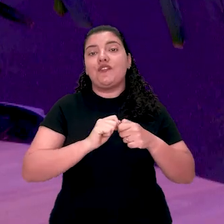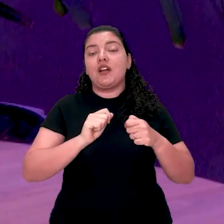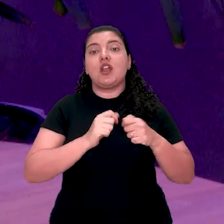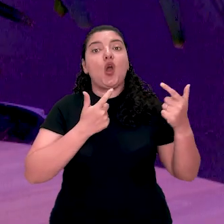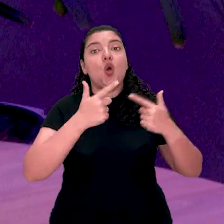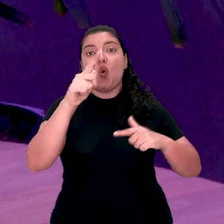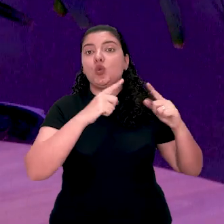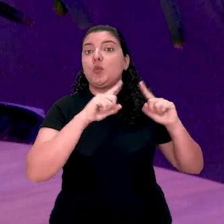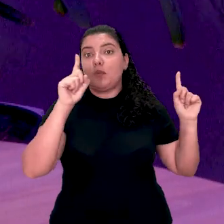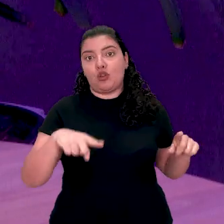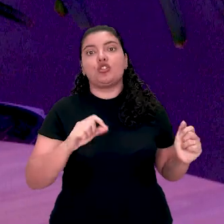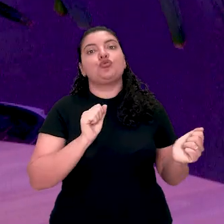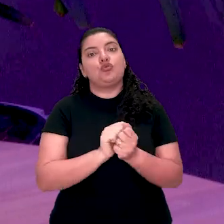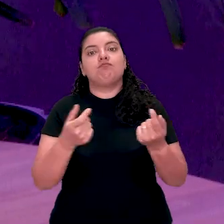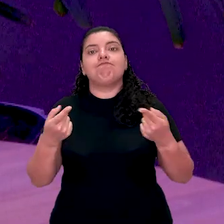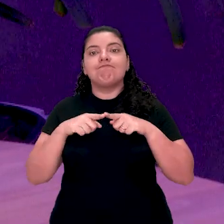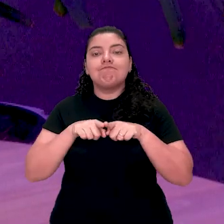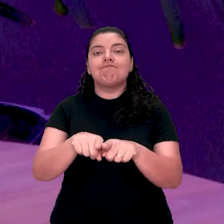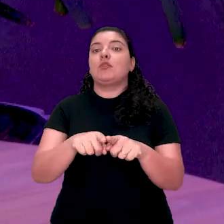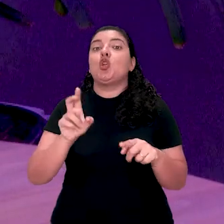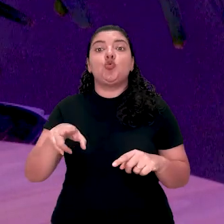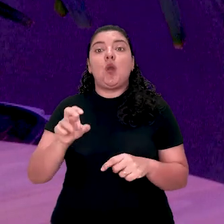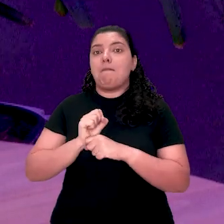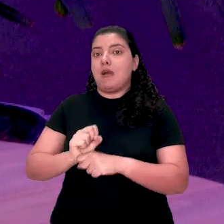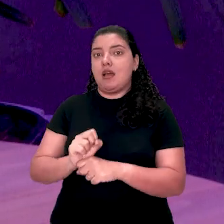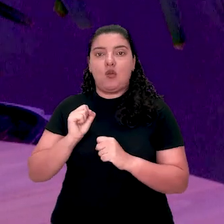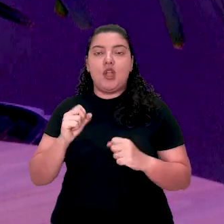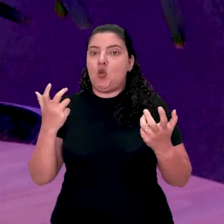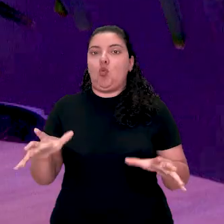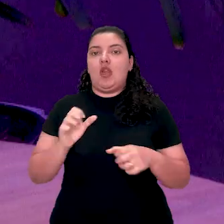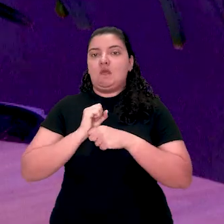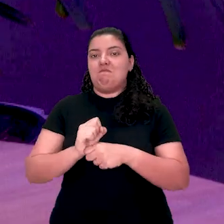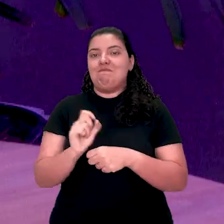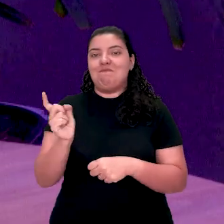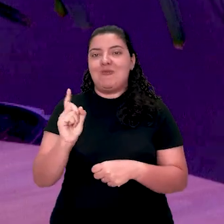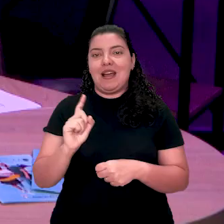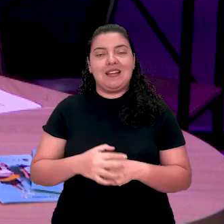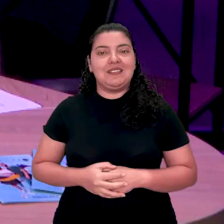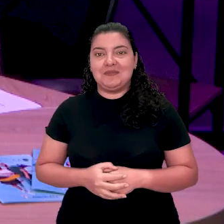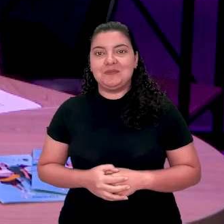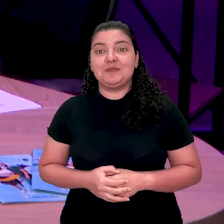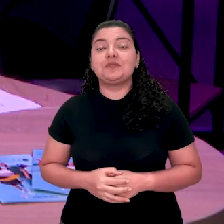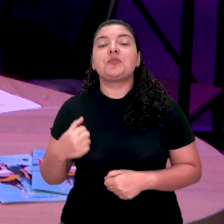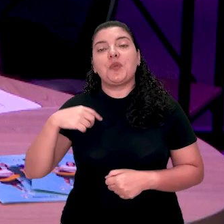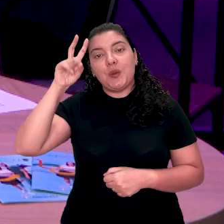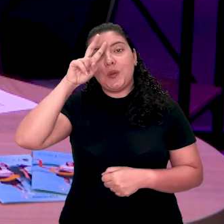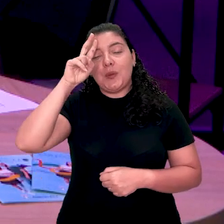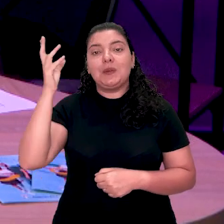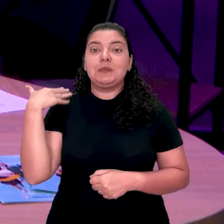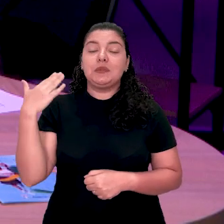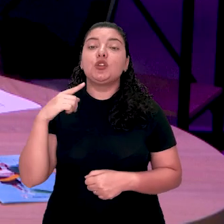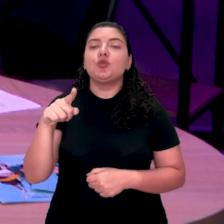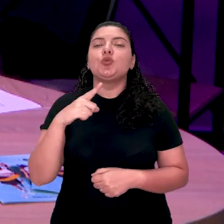realizando outros trabalhos também. Né? E você? Nunca parei. E não pretendo parar. Não pretendo parar de jeito nenhum. Eu lembro que quando você